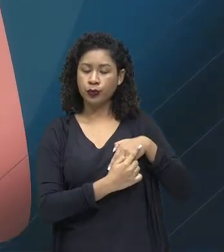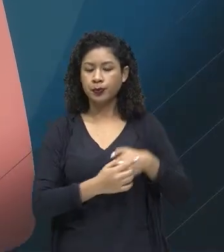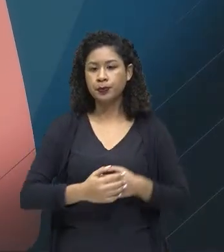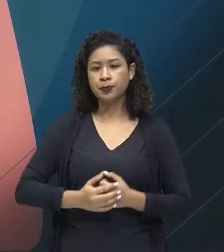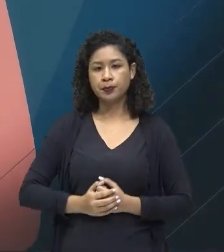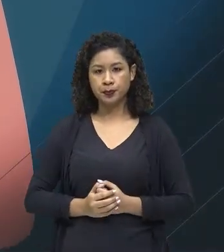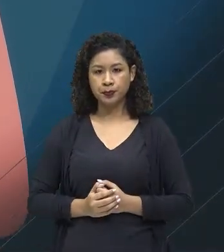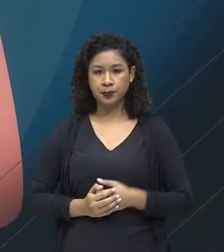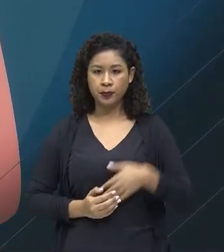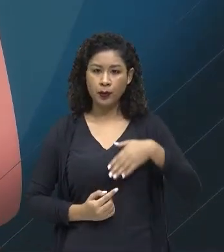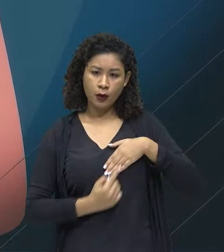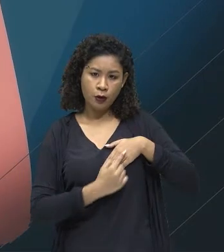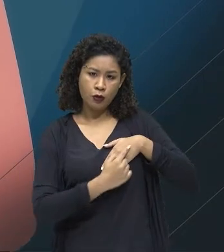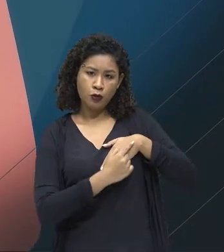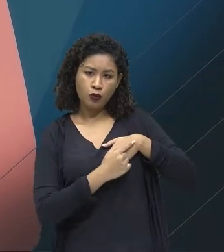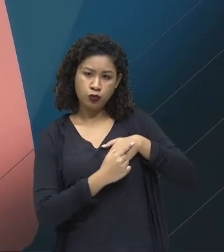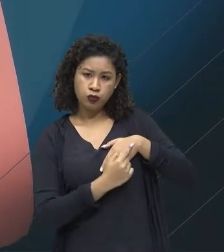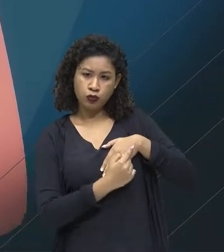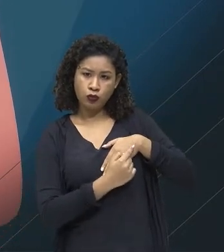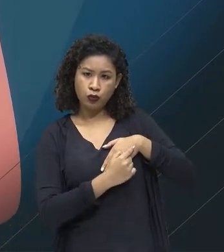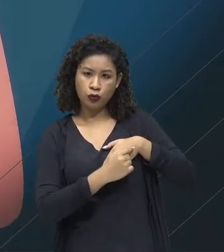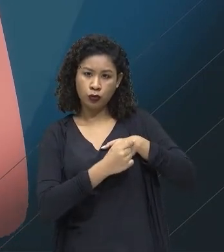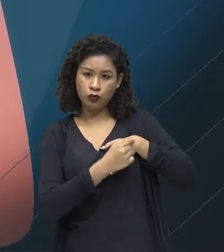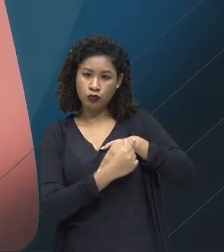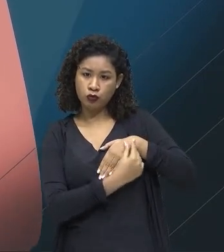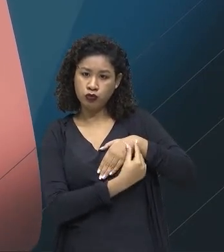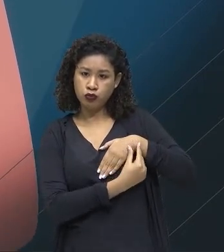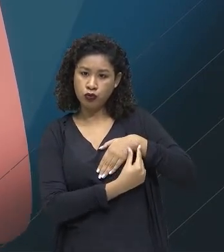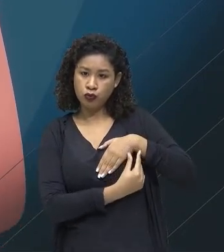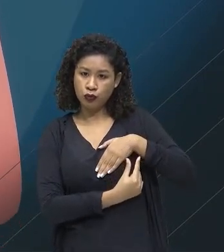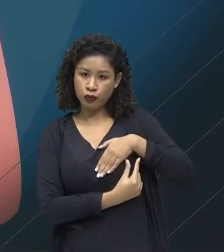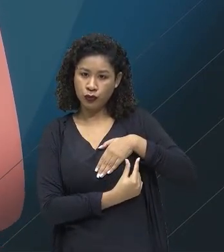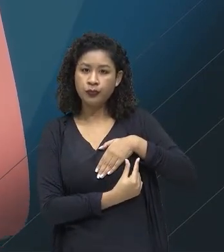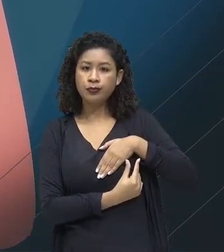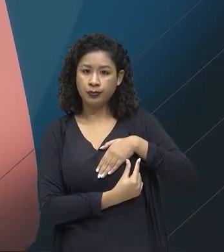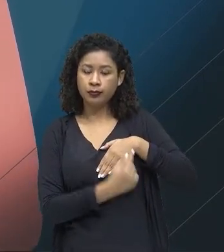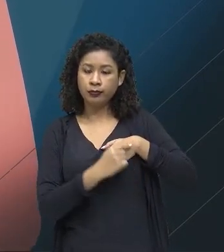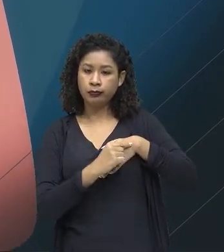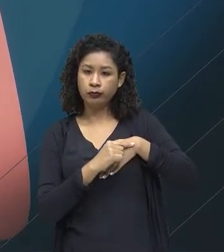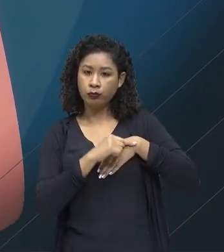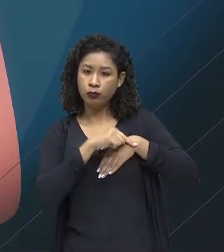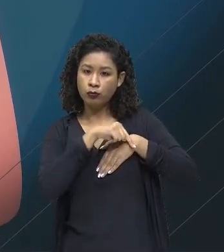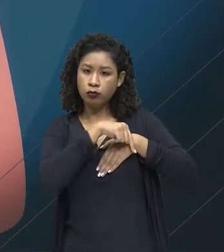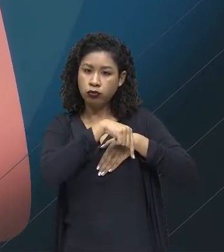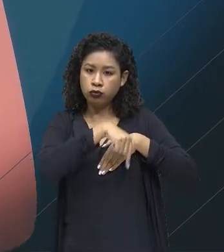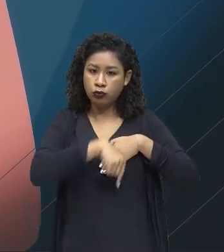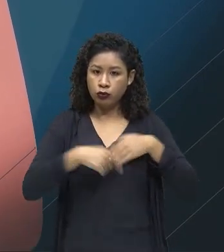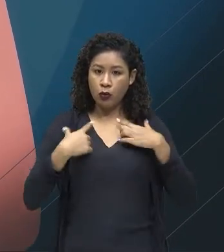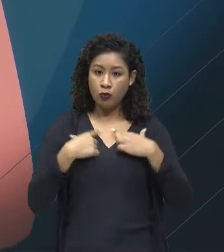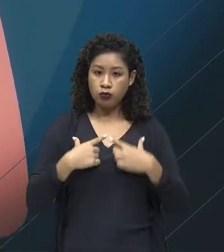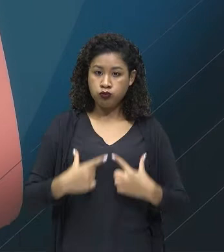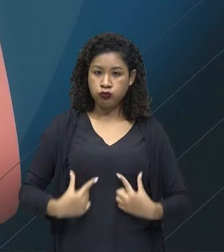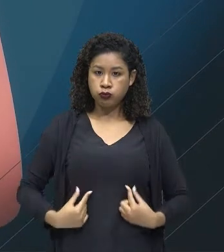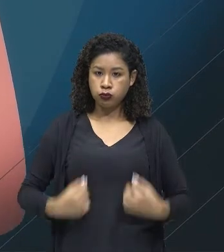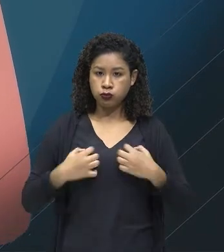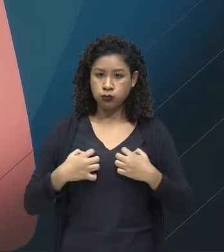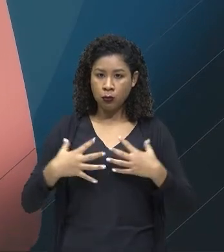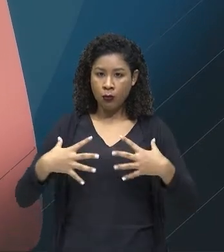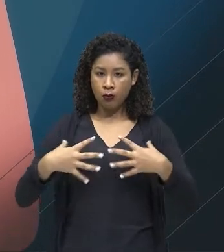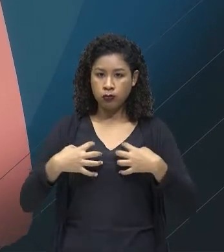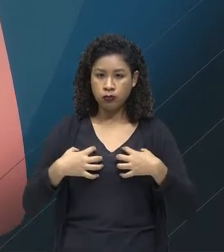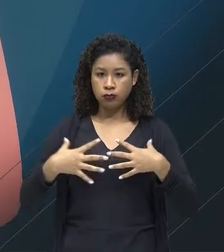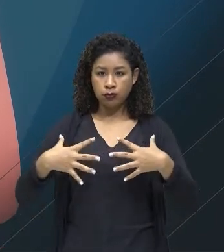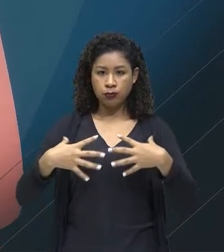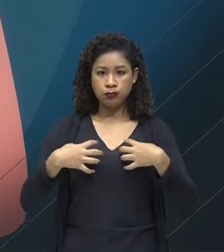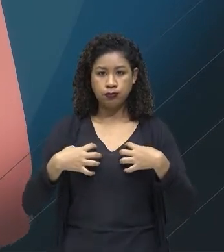A artéria pulmonar carrega o sangue desoxigenado em direção ao pulmão com a finalidade de se